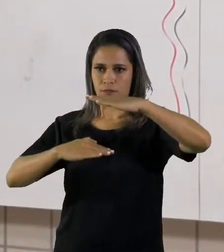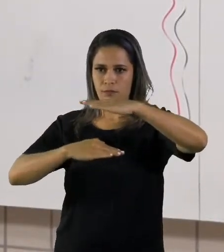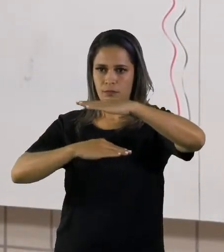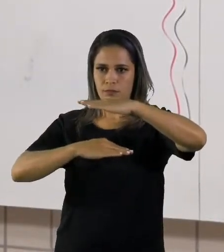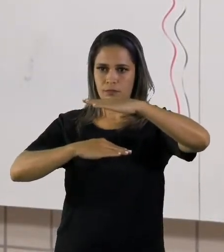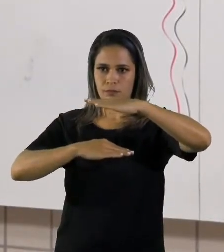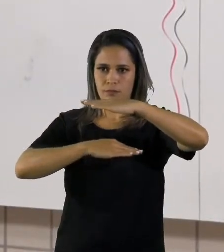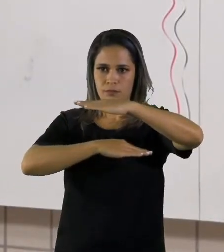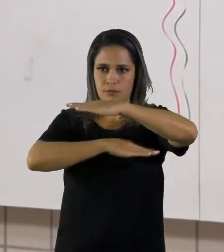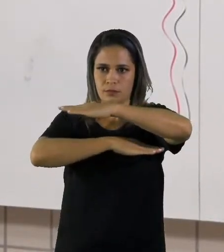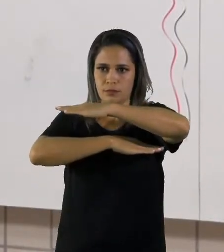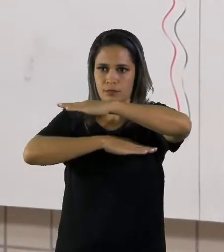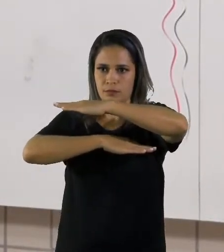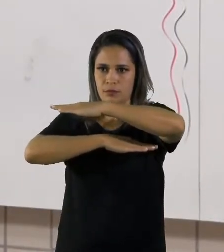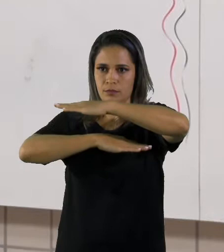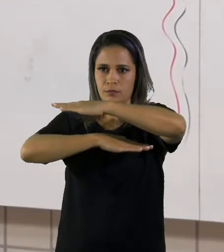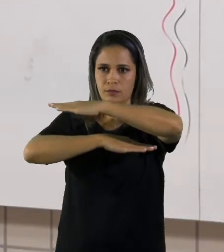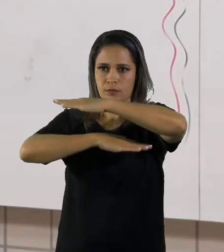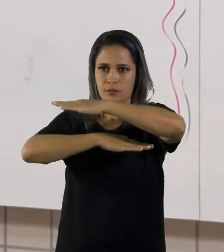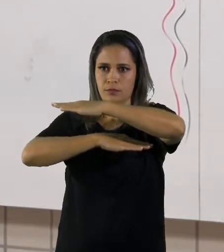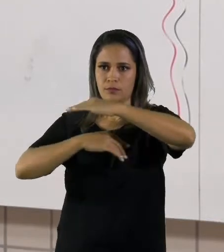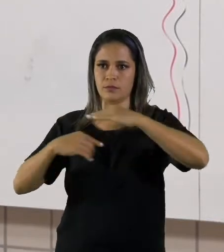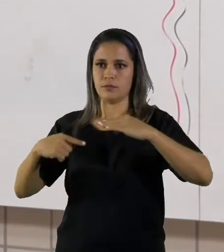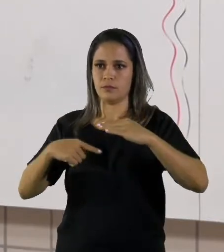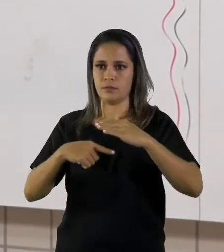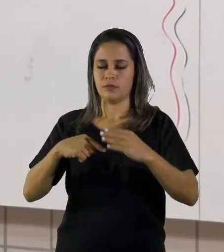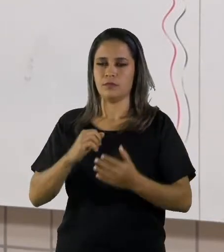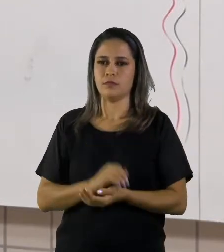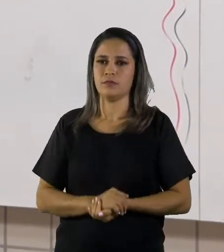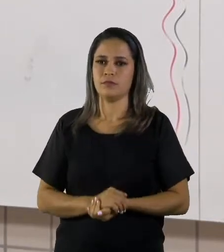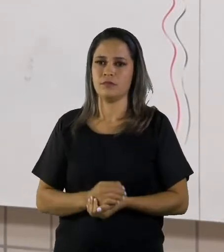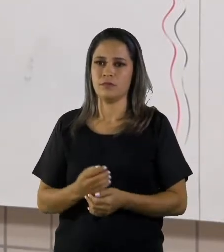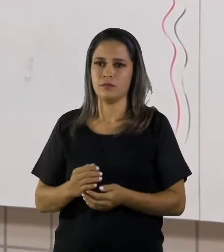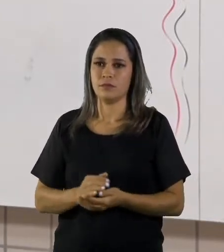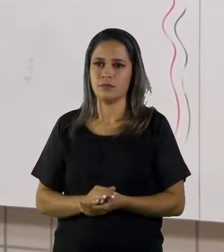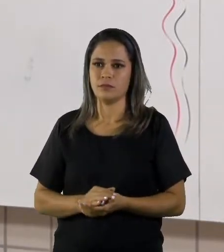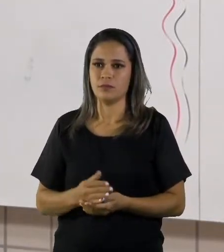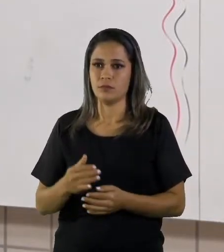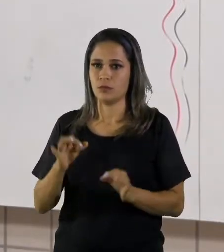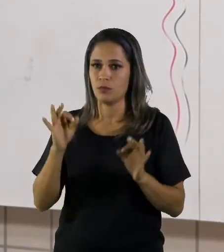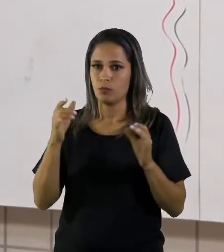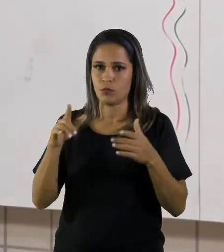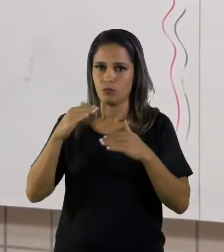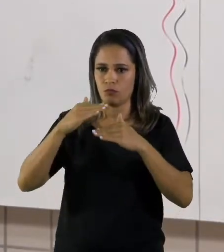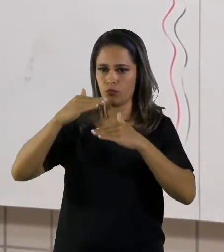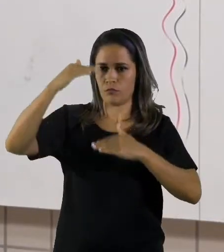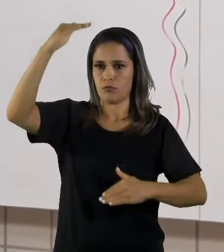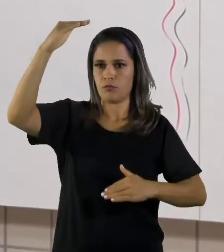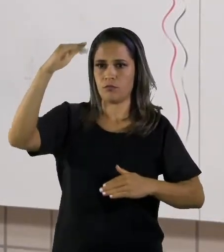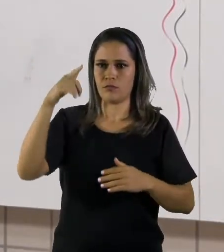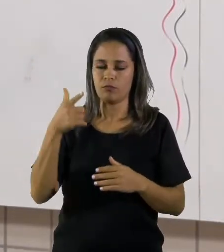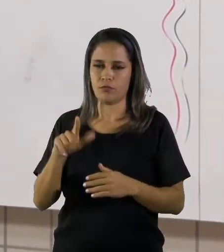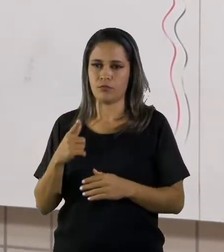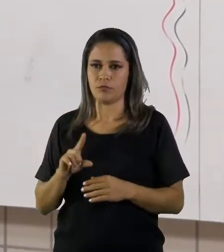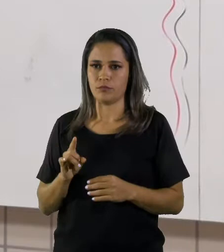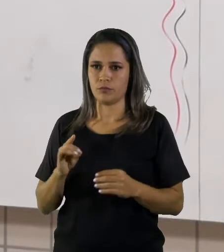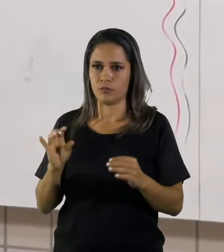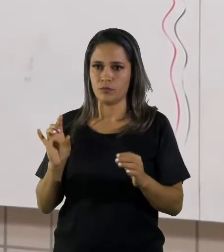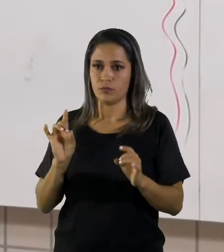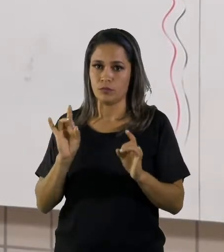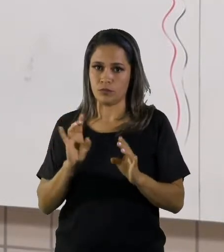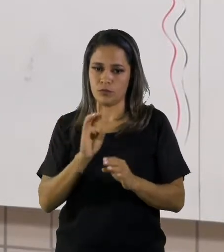vou analisar os ângulos como se não existissem esses ângulos externos. Tudo bem? Somente o B